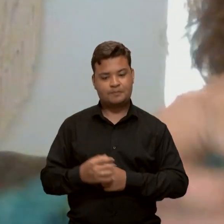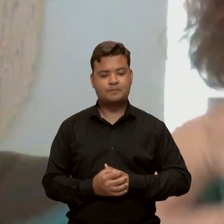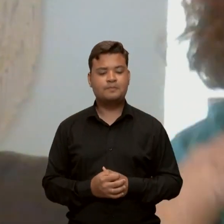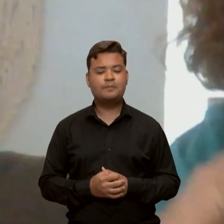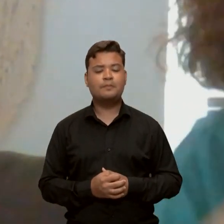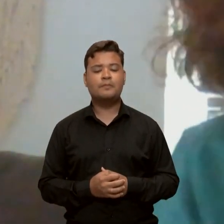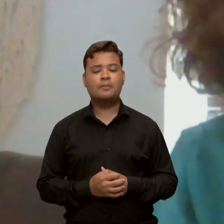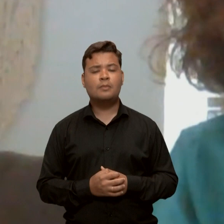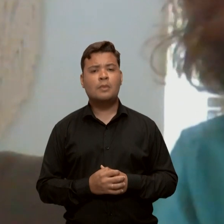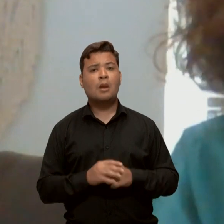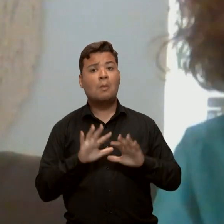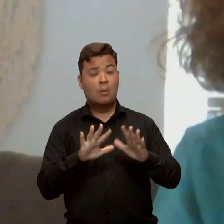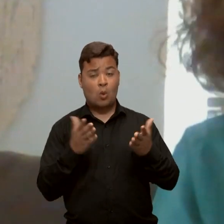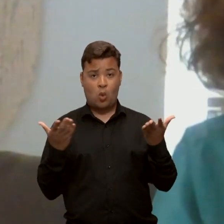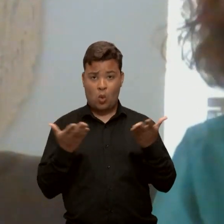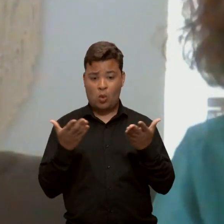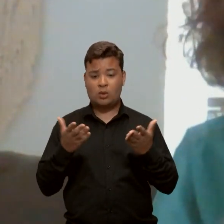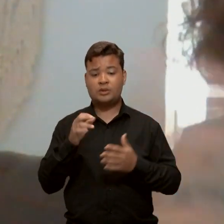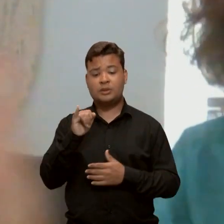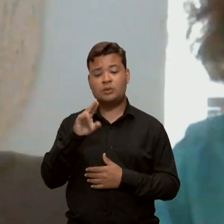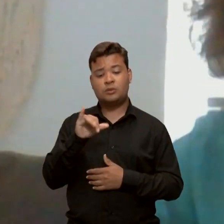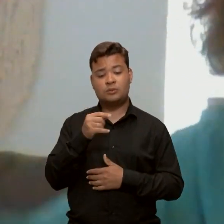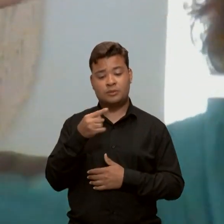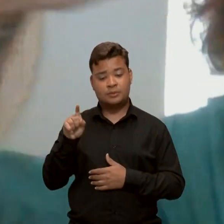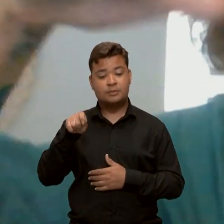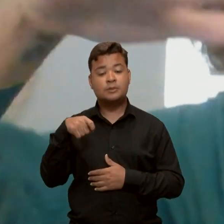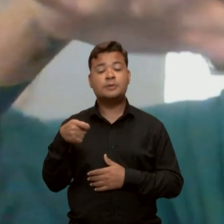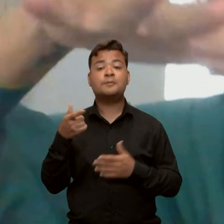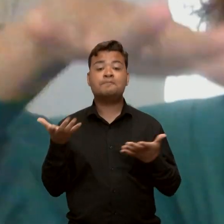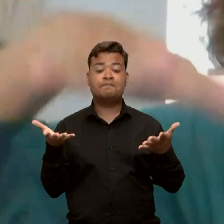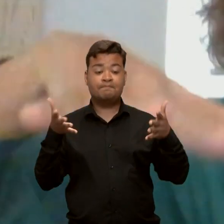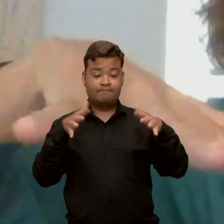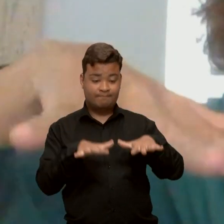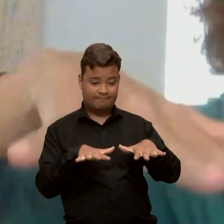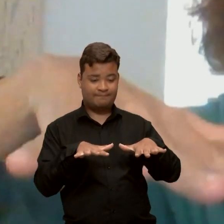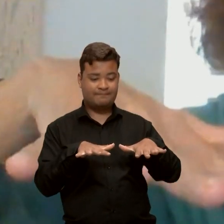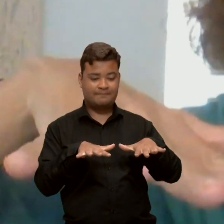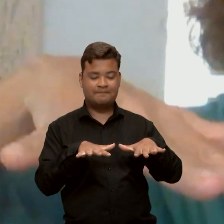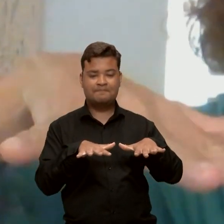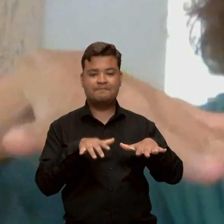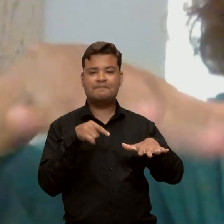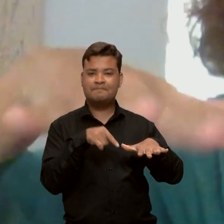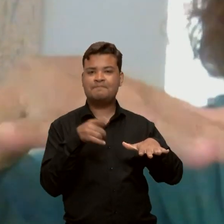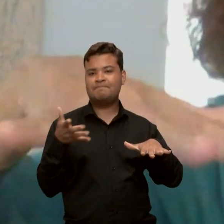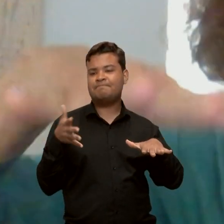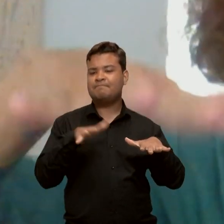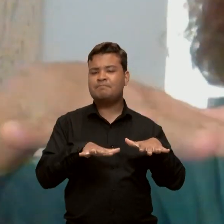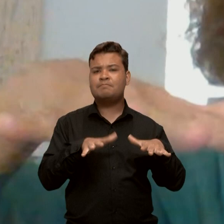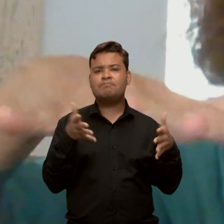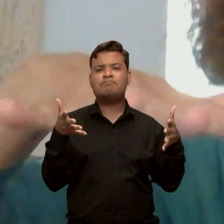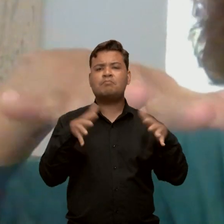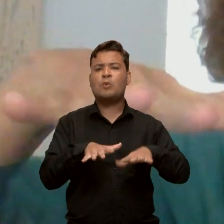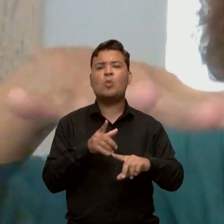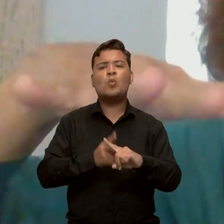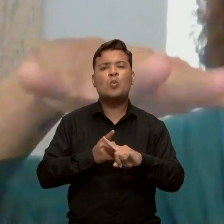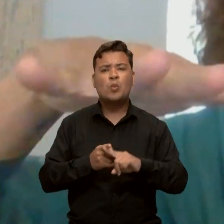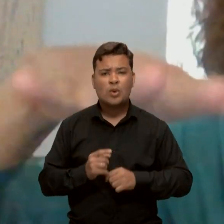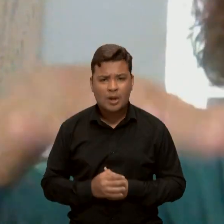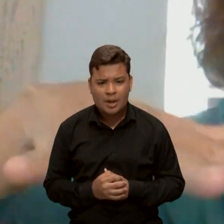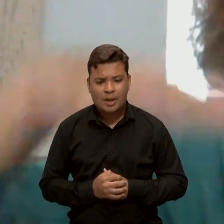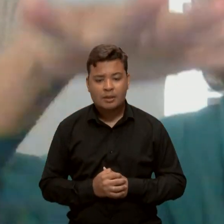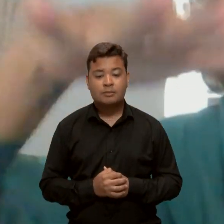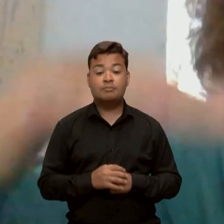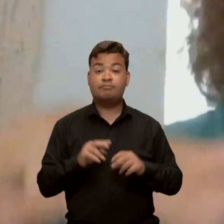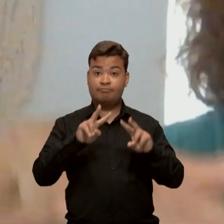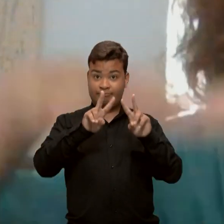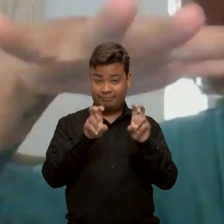Hoje, o sinal de inclusão, ele é uma mão ao lado da outra. Porque quando a gente fala de inclusão, a gente fala